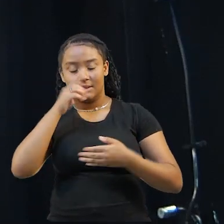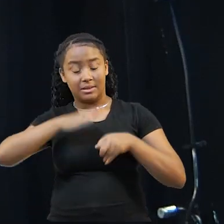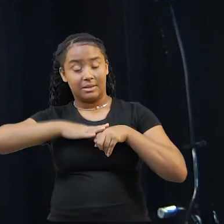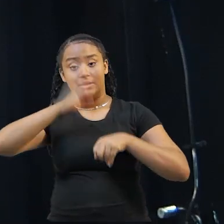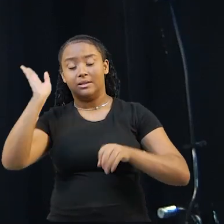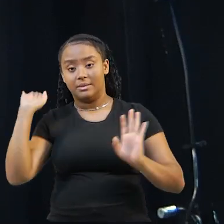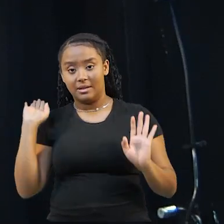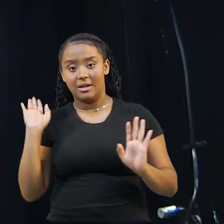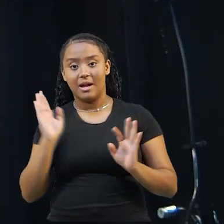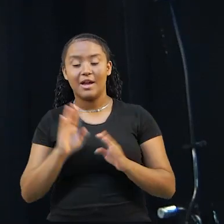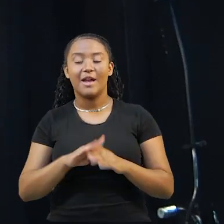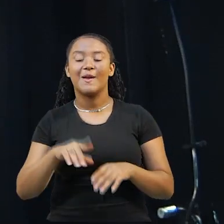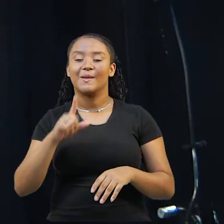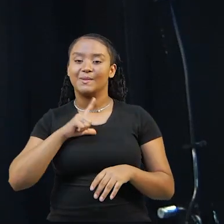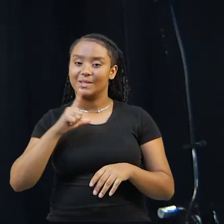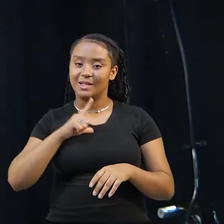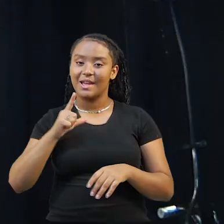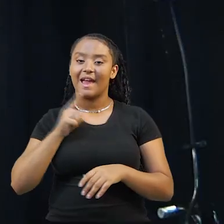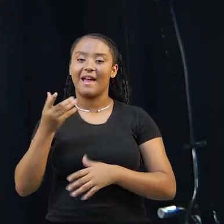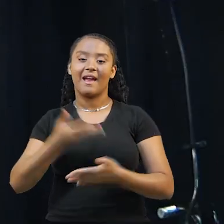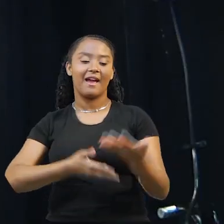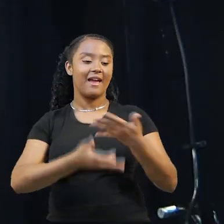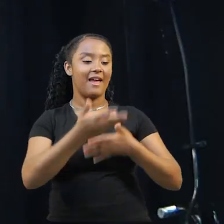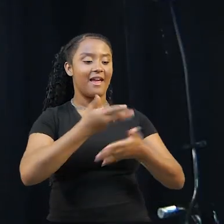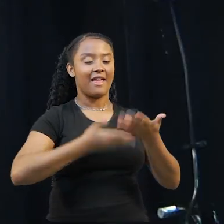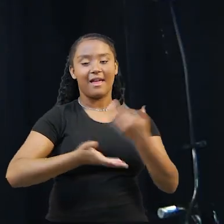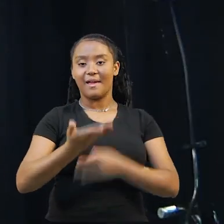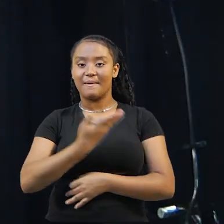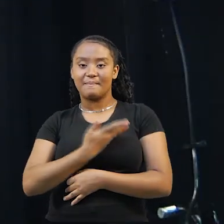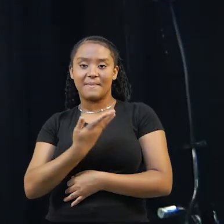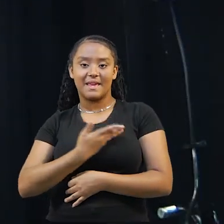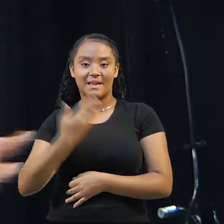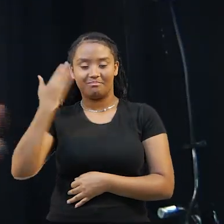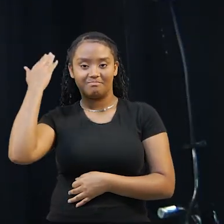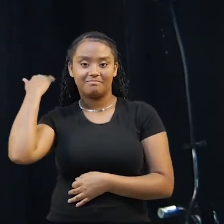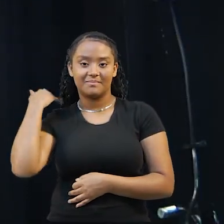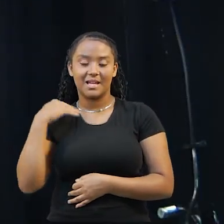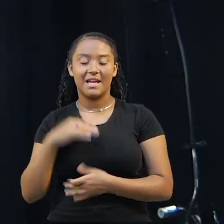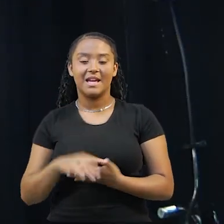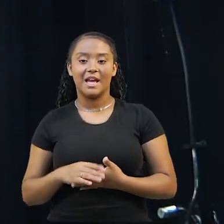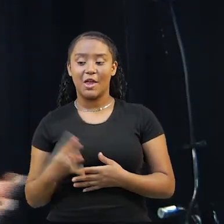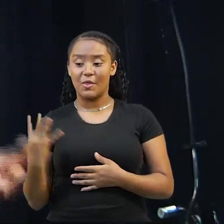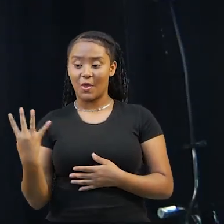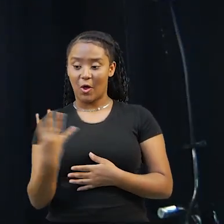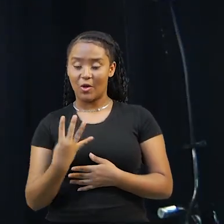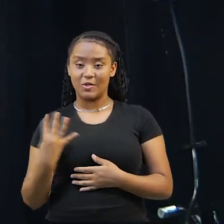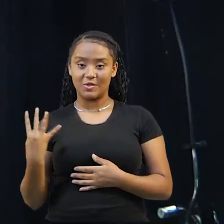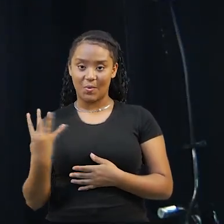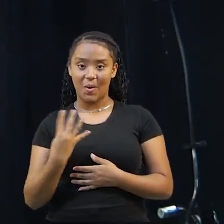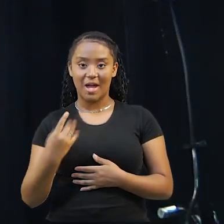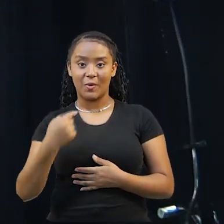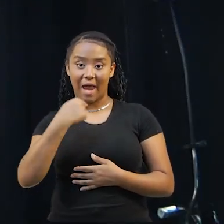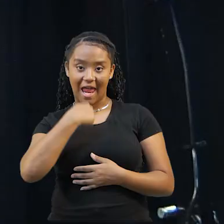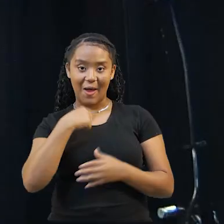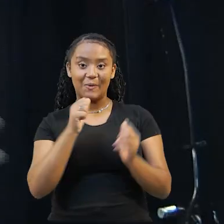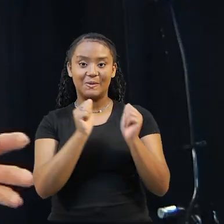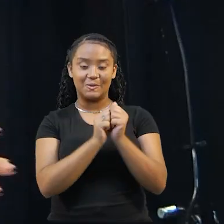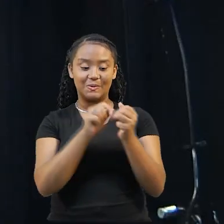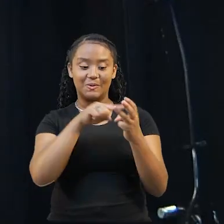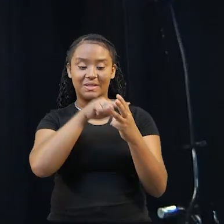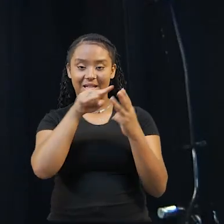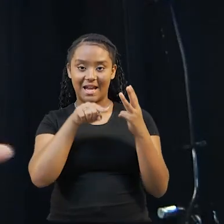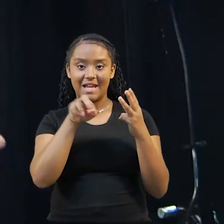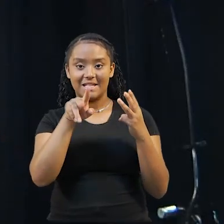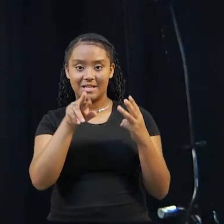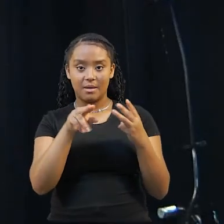rua que a gente morava e a gente interagia com eles. A gente brincava entre a gente. Os 4, a gente já era um grupo grande, né? Então, qualquer